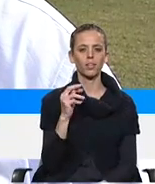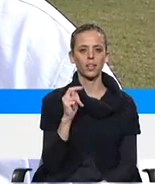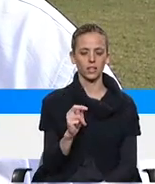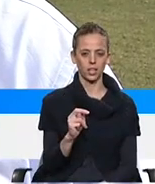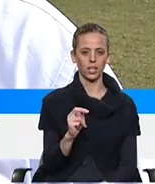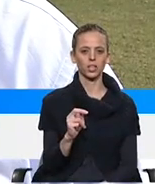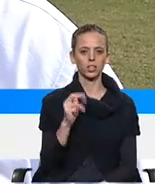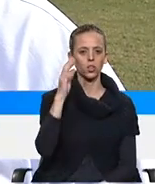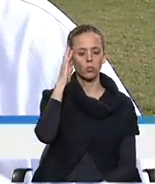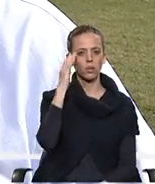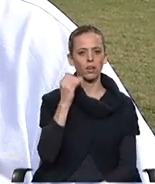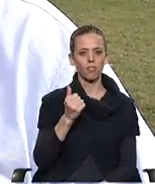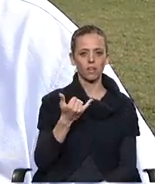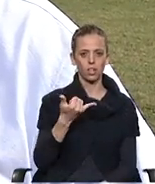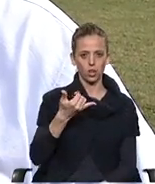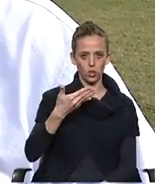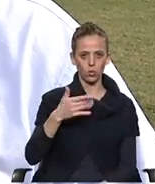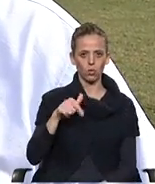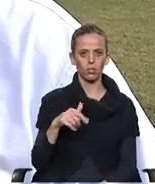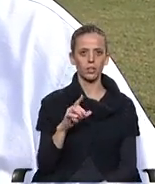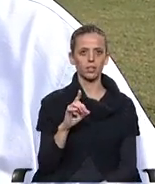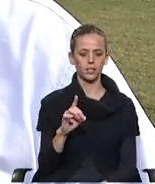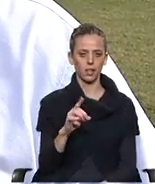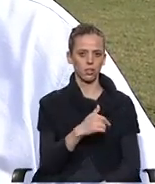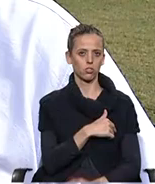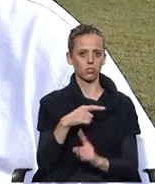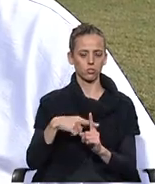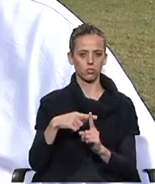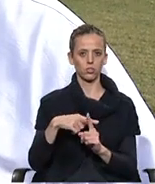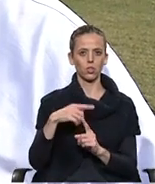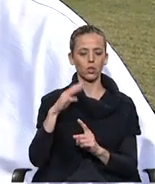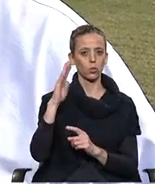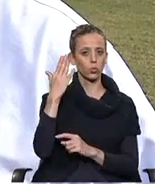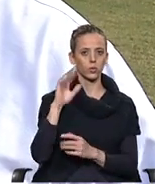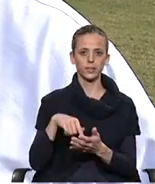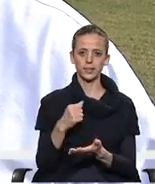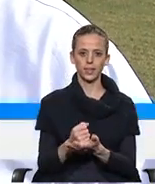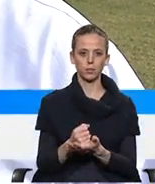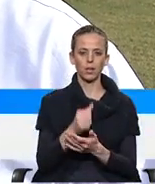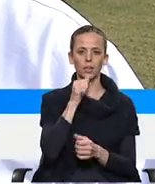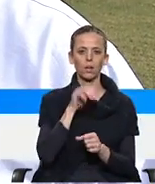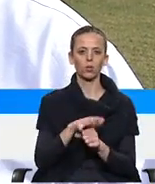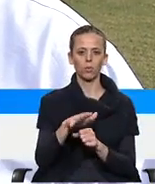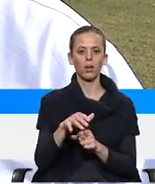2023 com um valor de 21,6 graus, portanto o maior valor de sempre, e a temperatura da água do mar